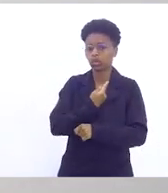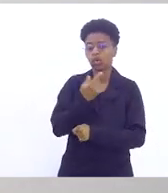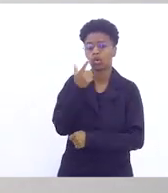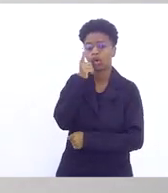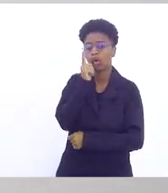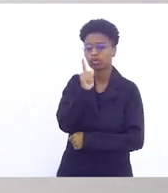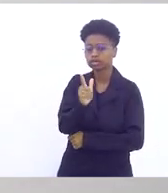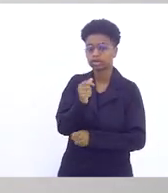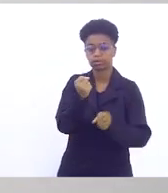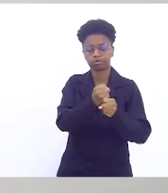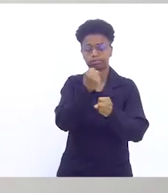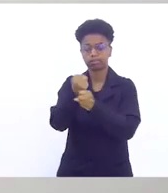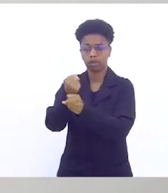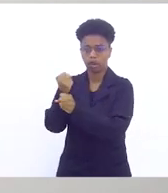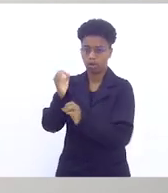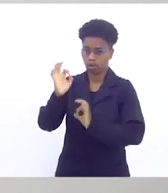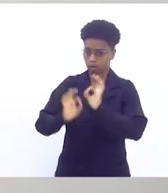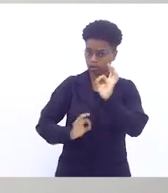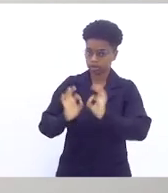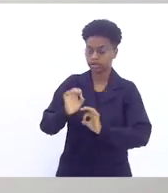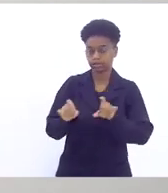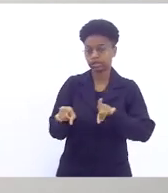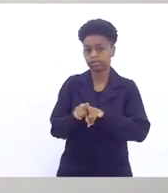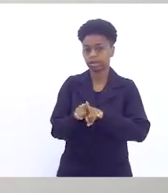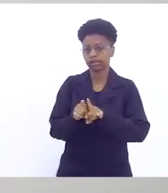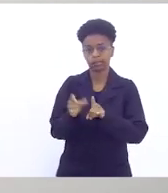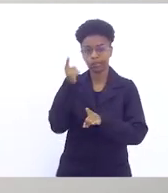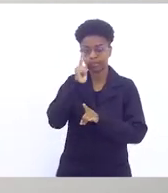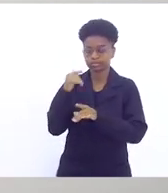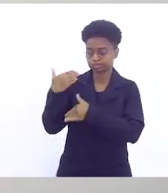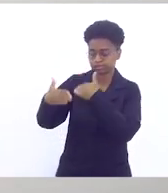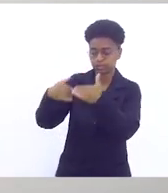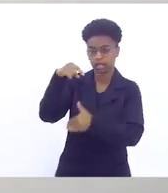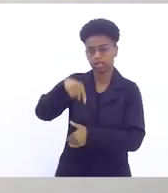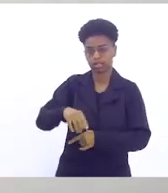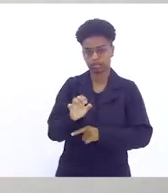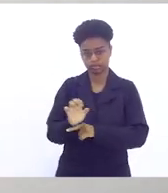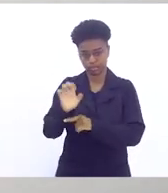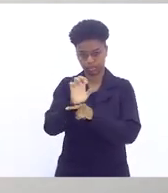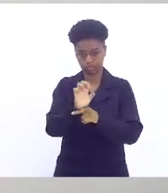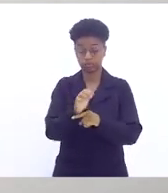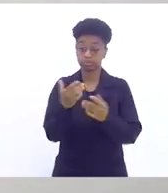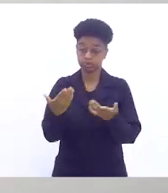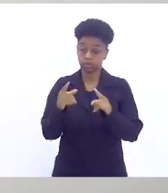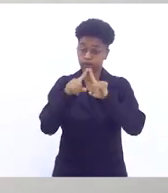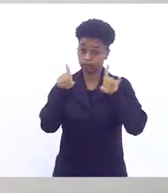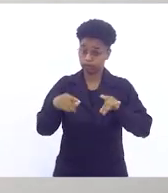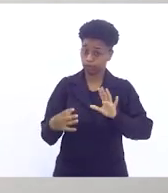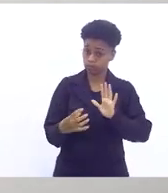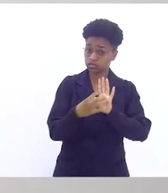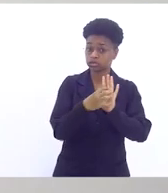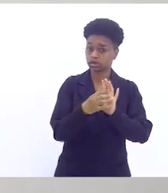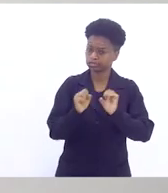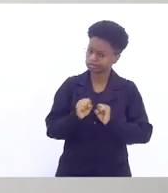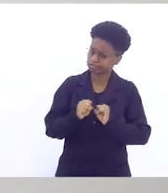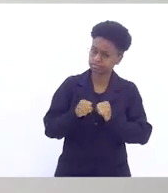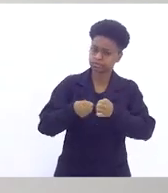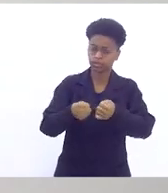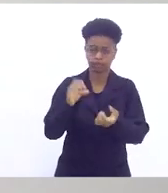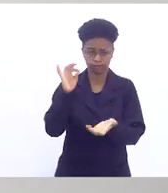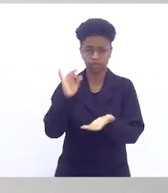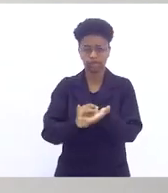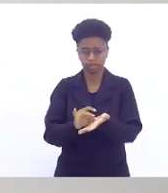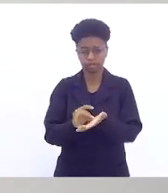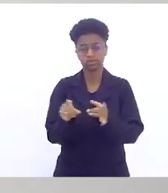obras estruturantes que realmente alavanca o desenvolvimento desse estado e isso Servidor Público ele se esforça e